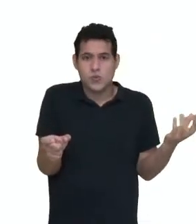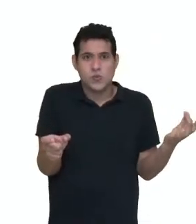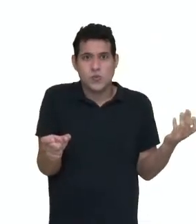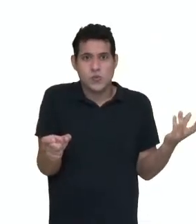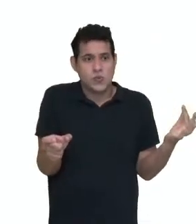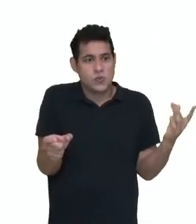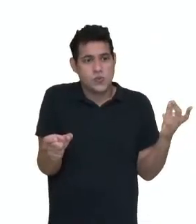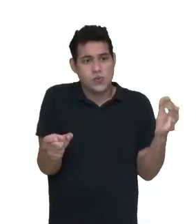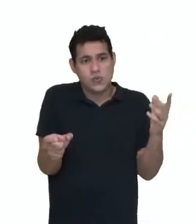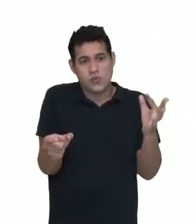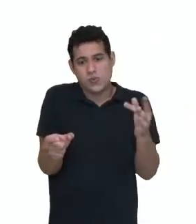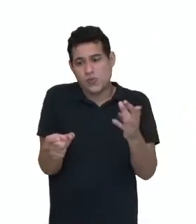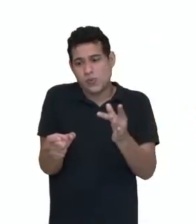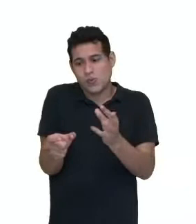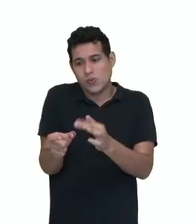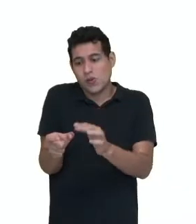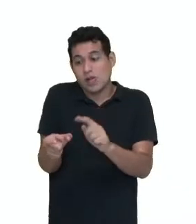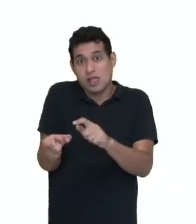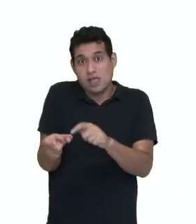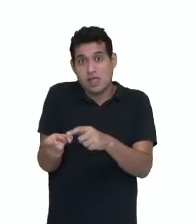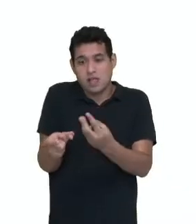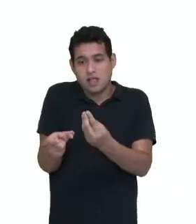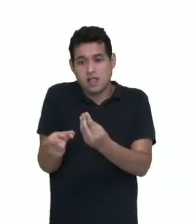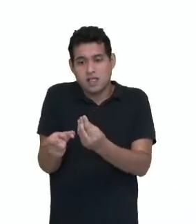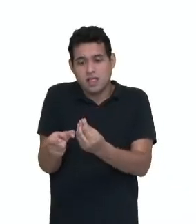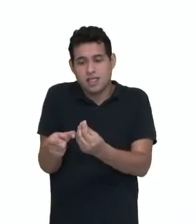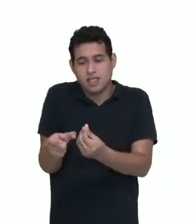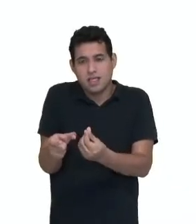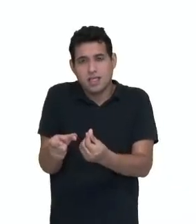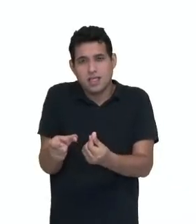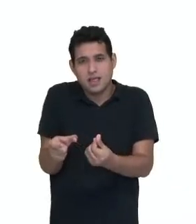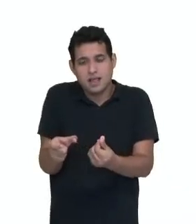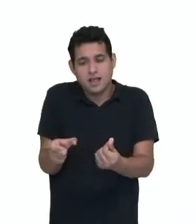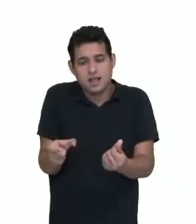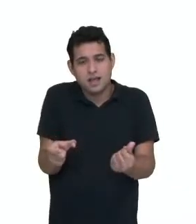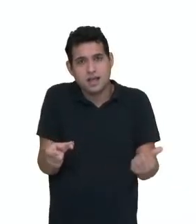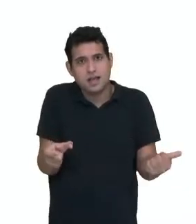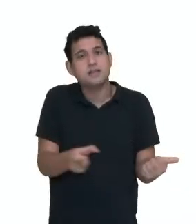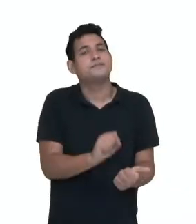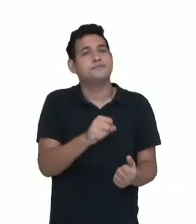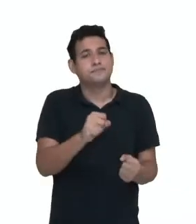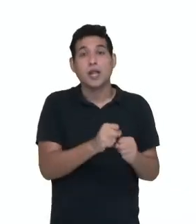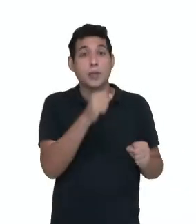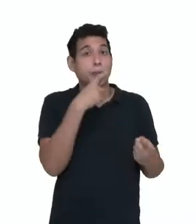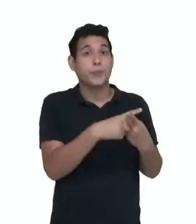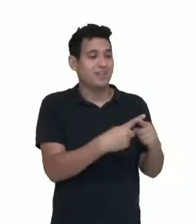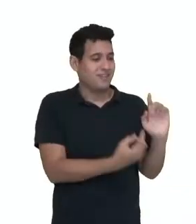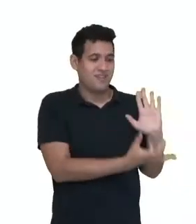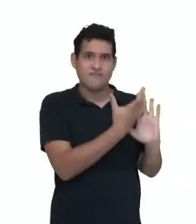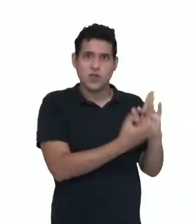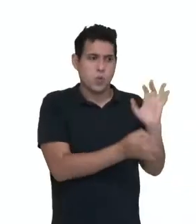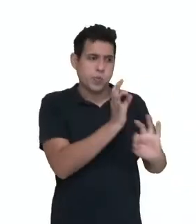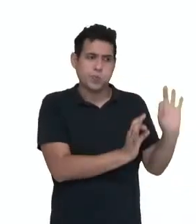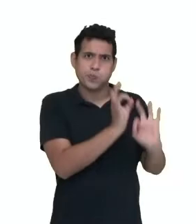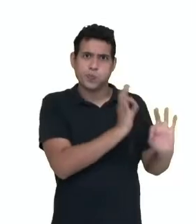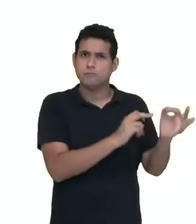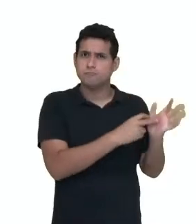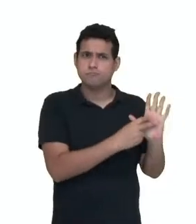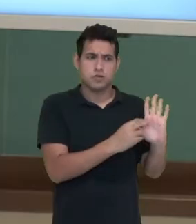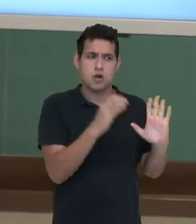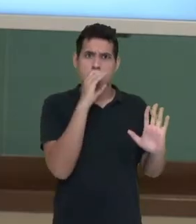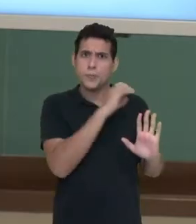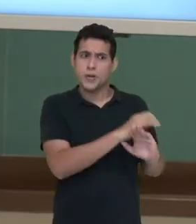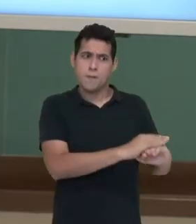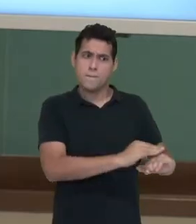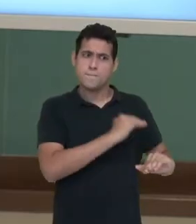fogueira aqui, que apresenta suas partículas ali em agitação constante, está com a temperatura